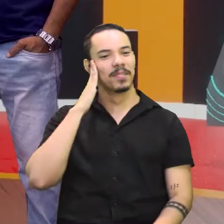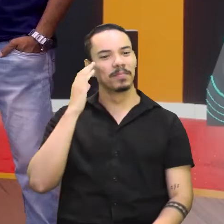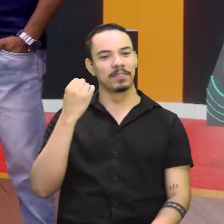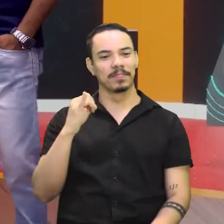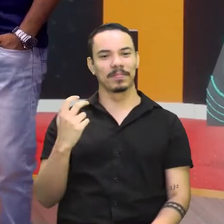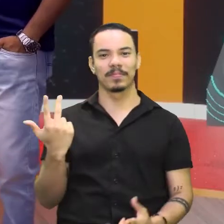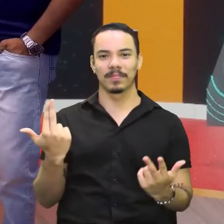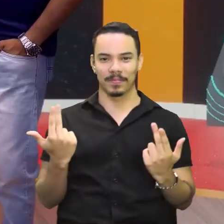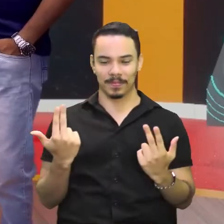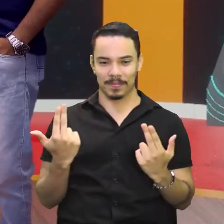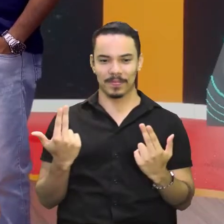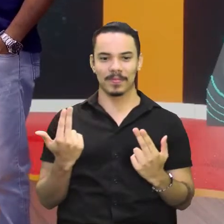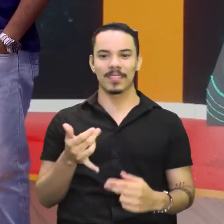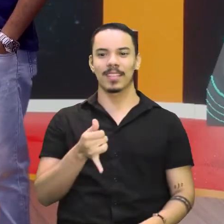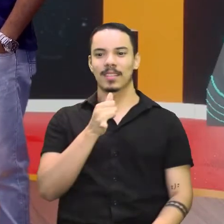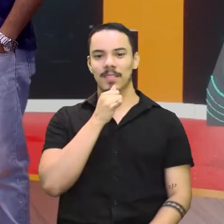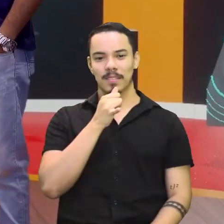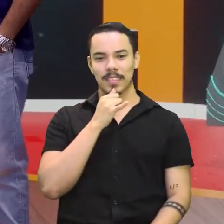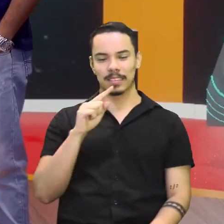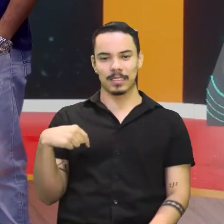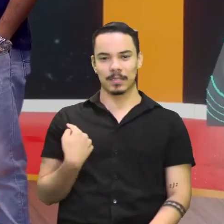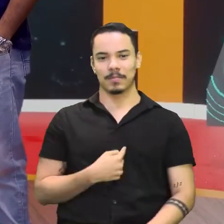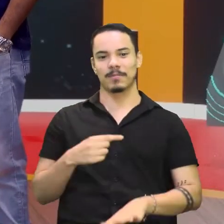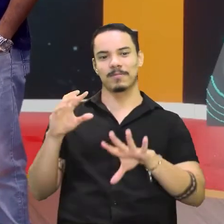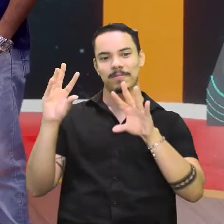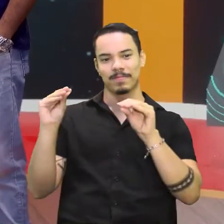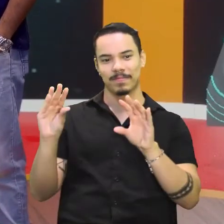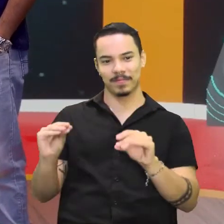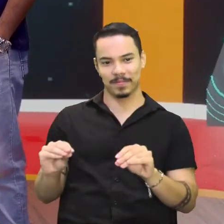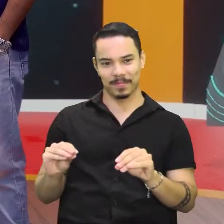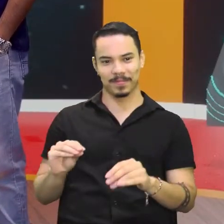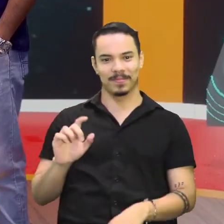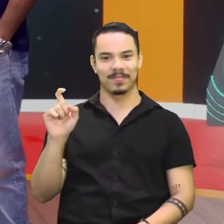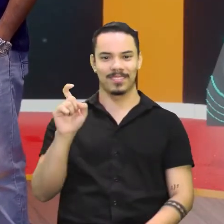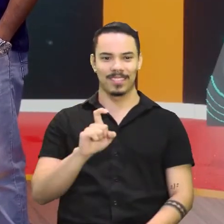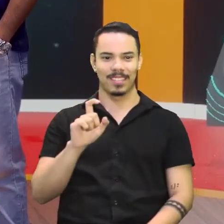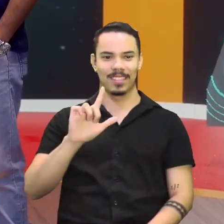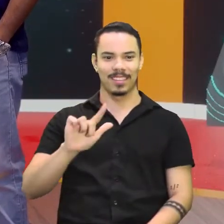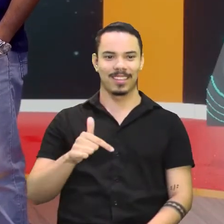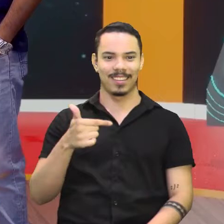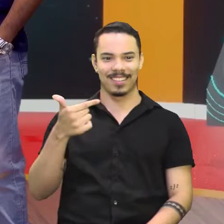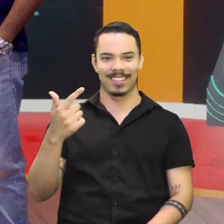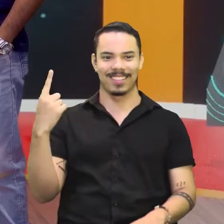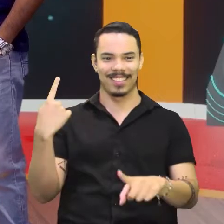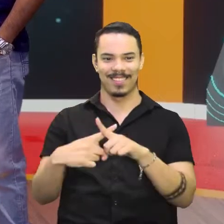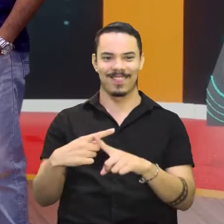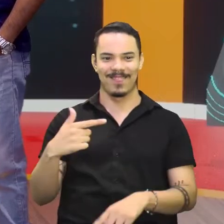Por exemplo, se nós mexermos aqui, ó, x ao quadrado vezes x,